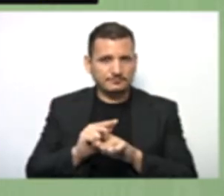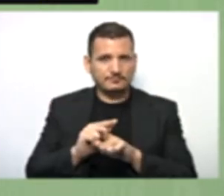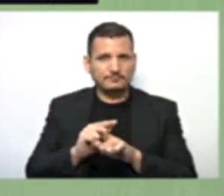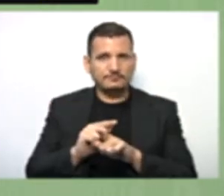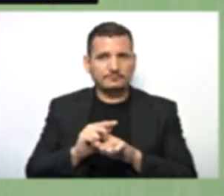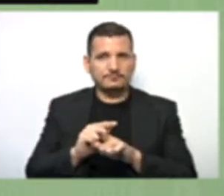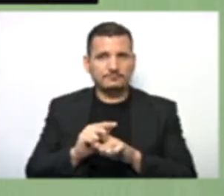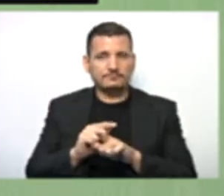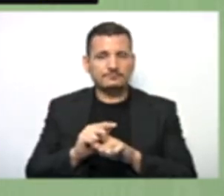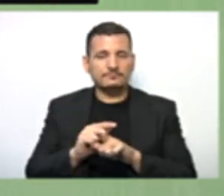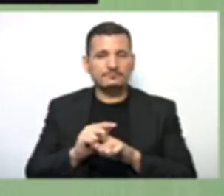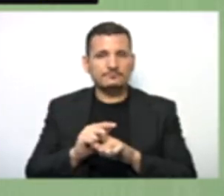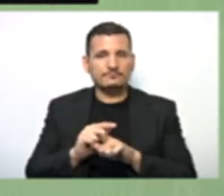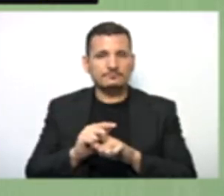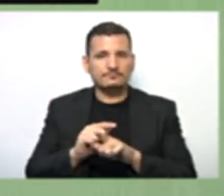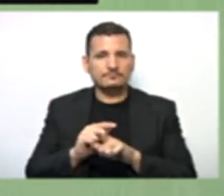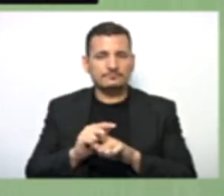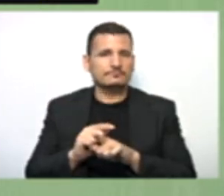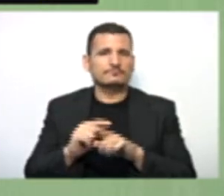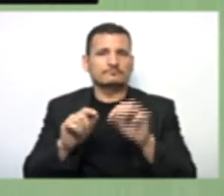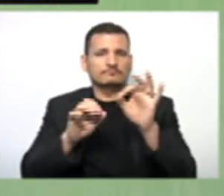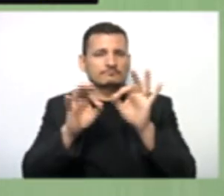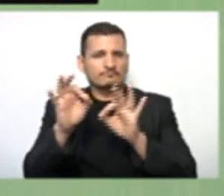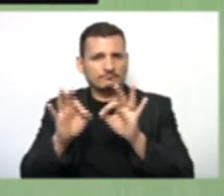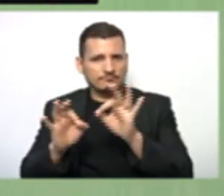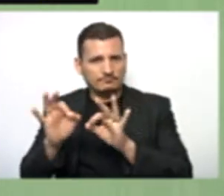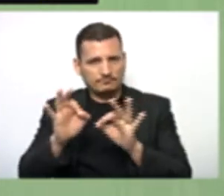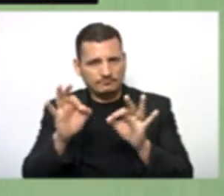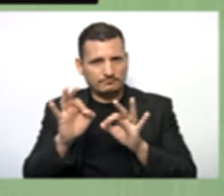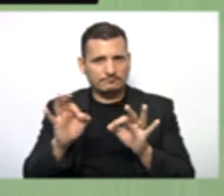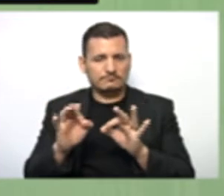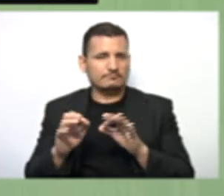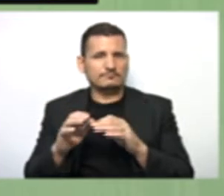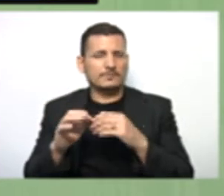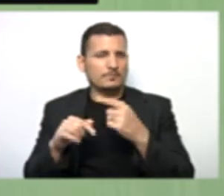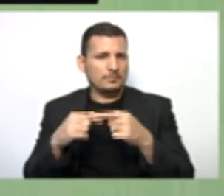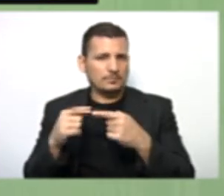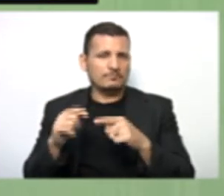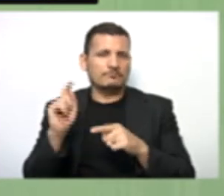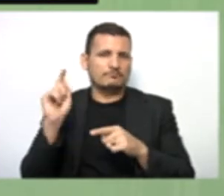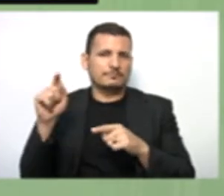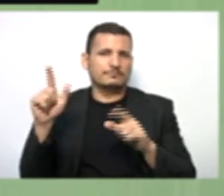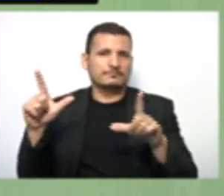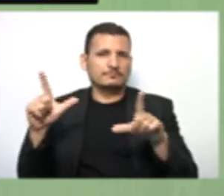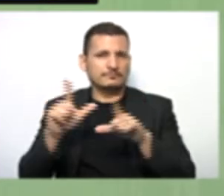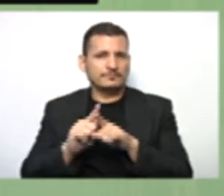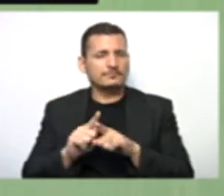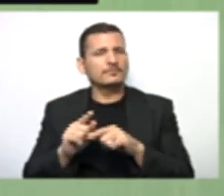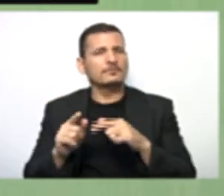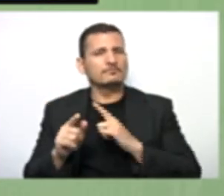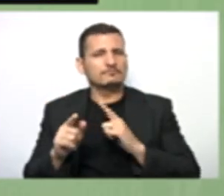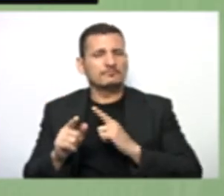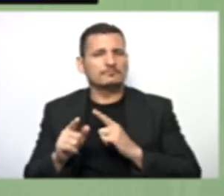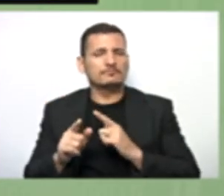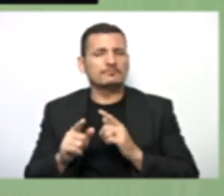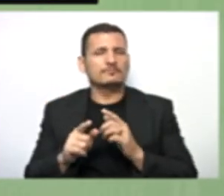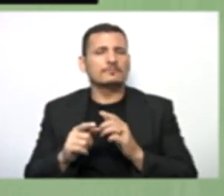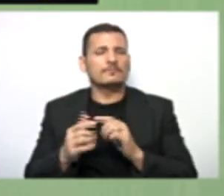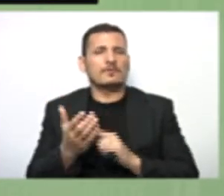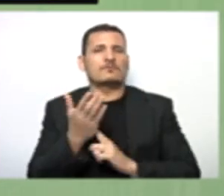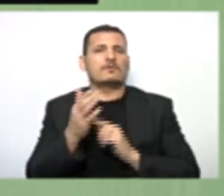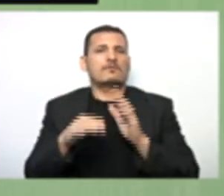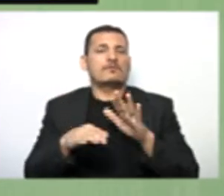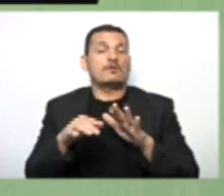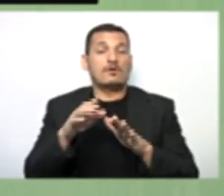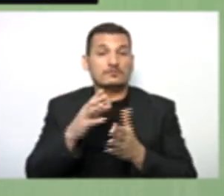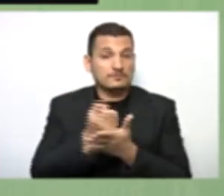estava lá, fez a nossa edição, e por algum motivo a gente foi e fechou. Ele não pergunta pra gente, olha, você não salvou as